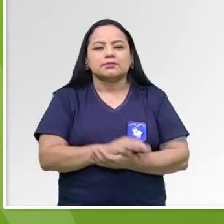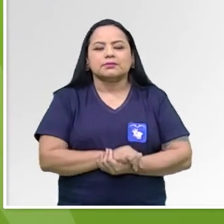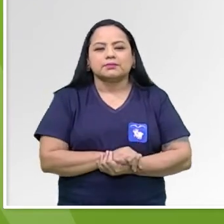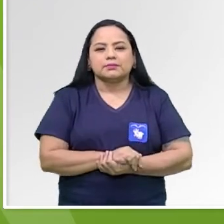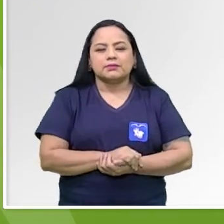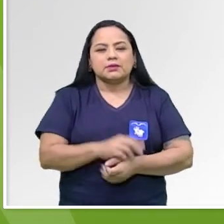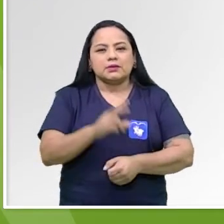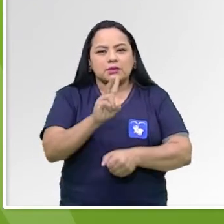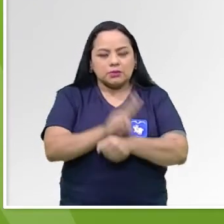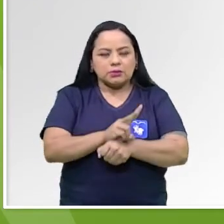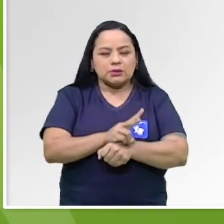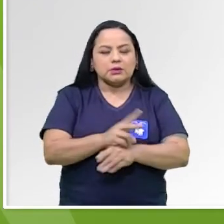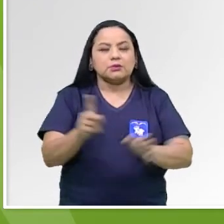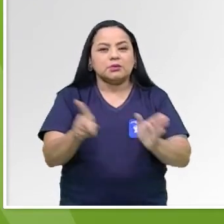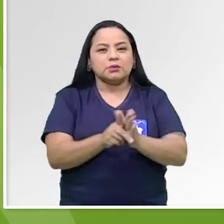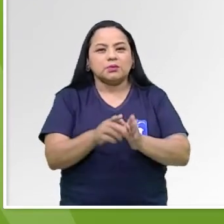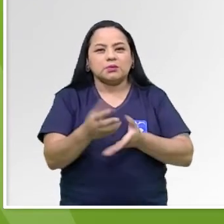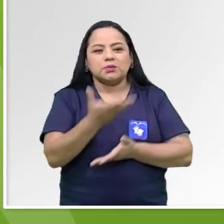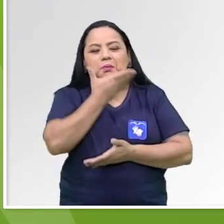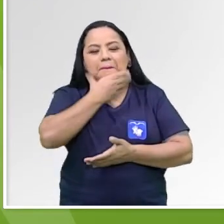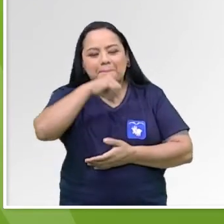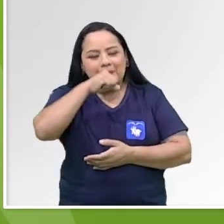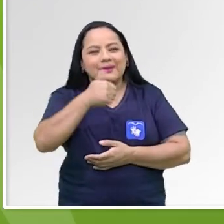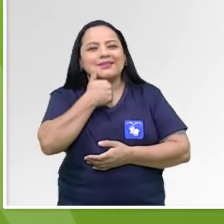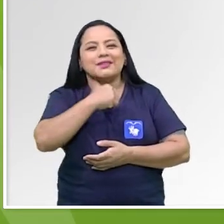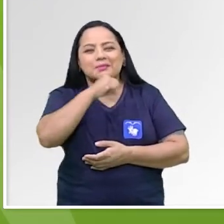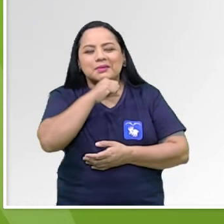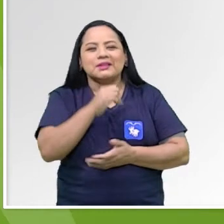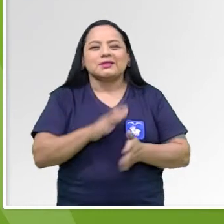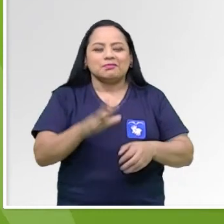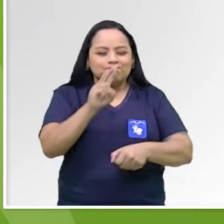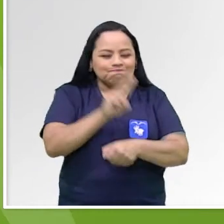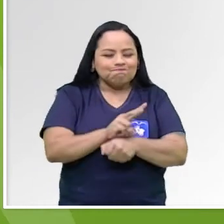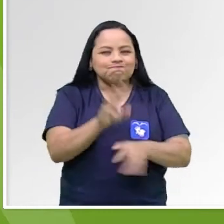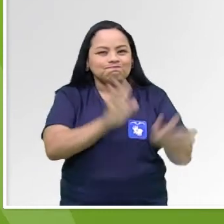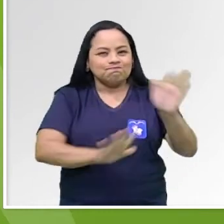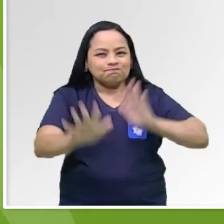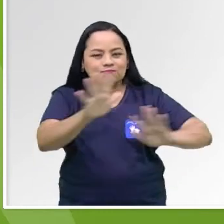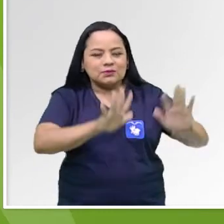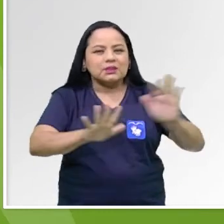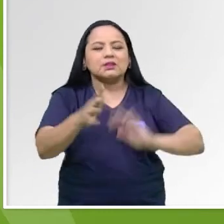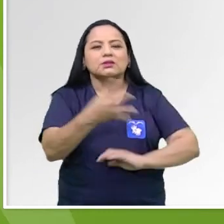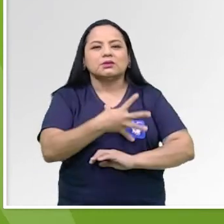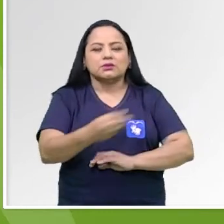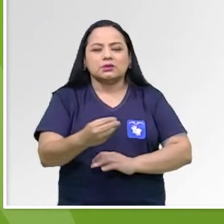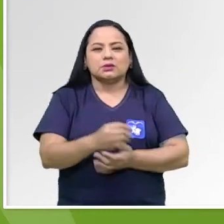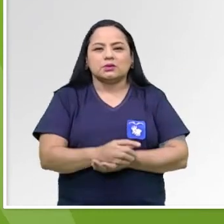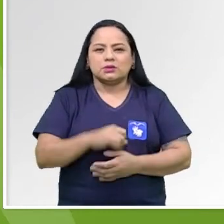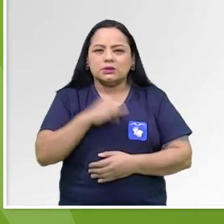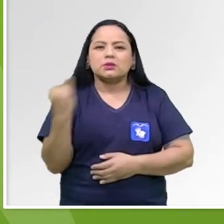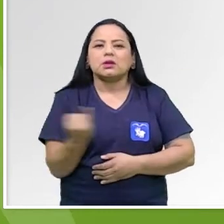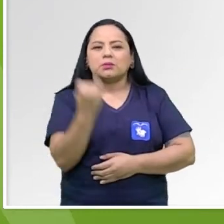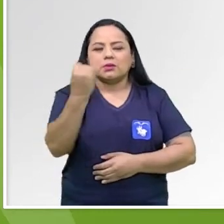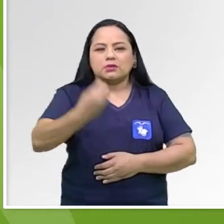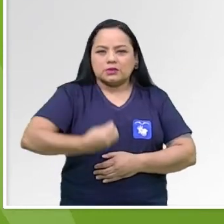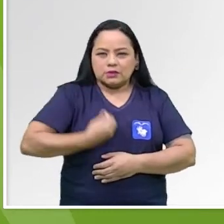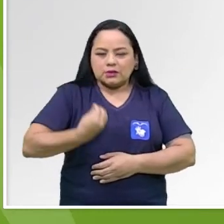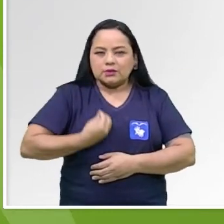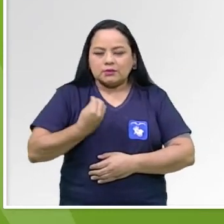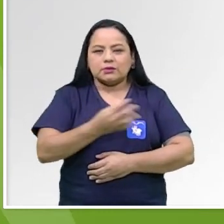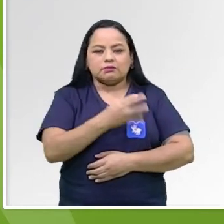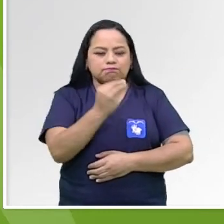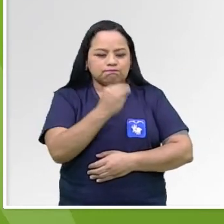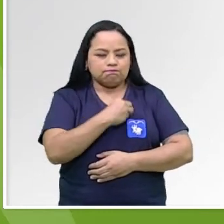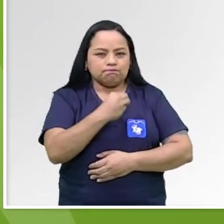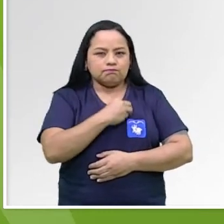parental é cuidado dos pais. E aí eles dedicam esse cuidado às suas crias e ela é essencial para a sobrevivência dos filhotes de mamíferos,